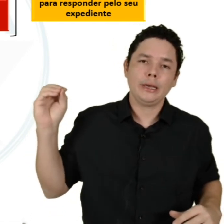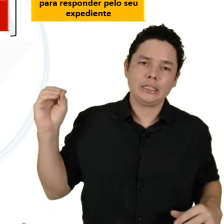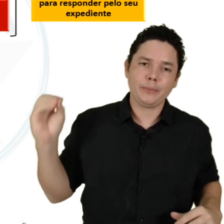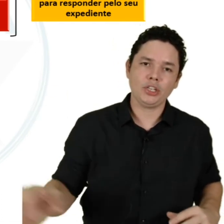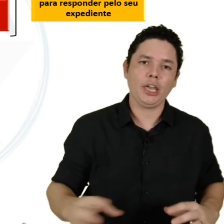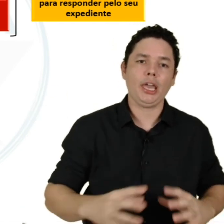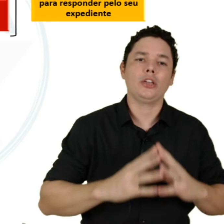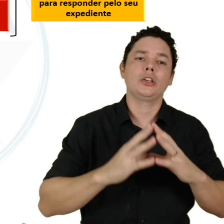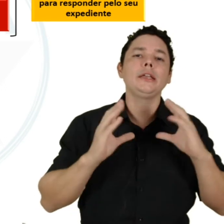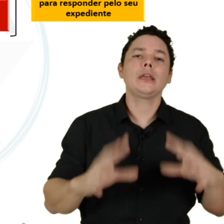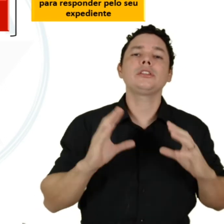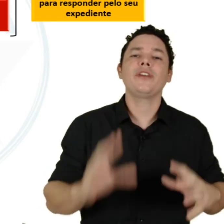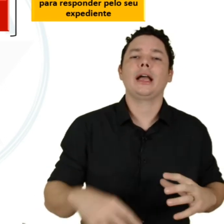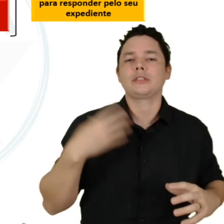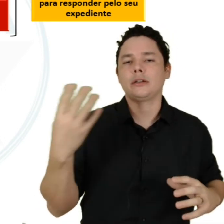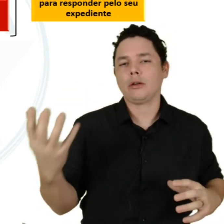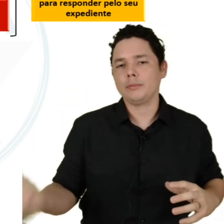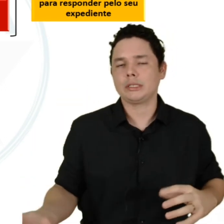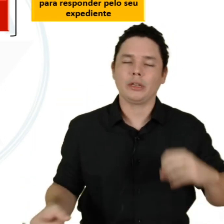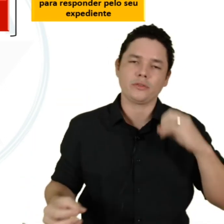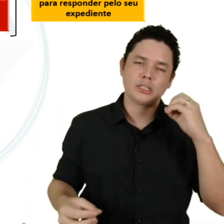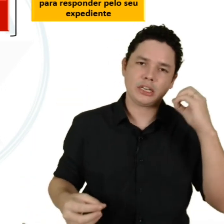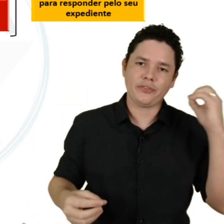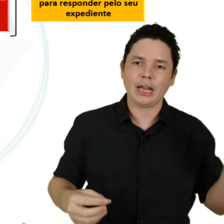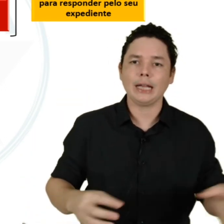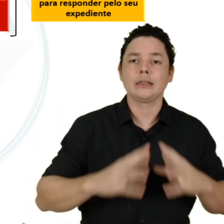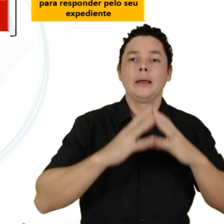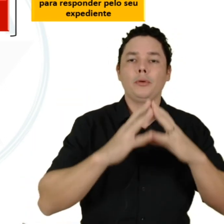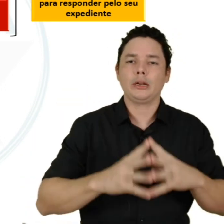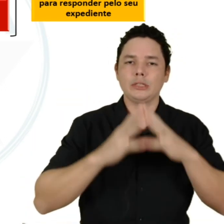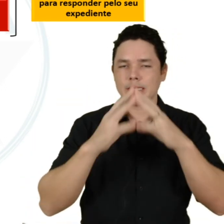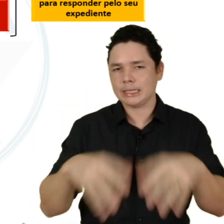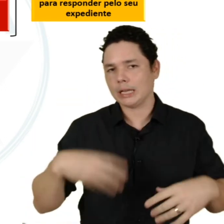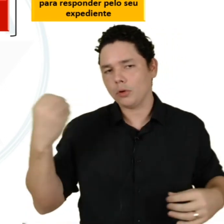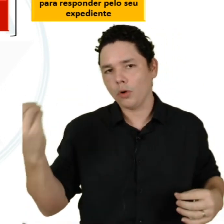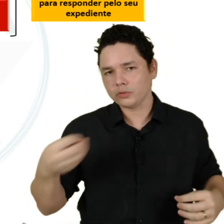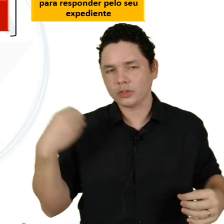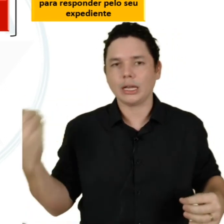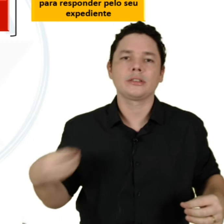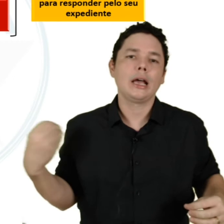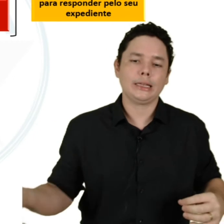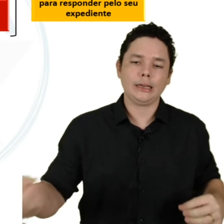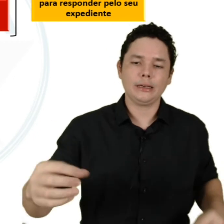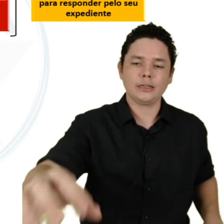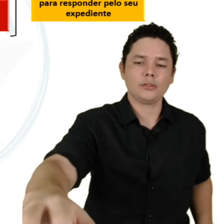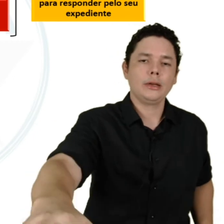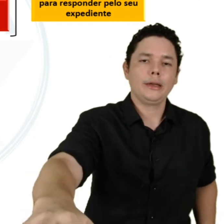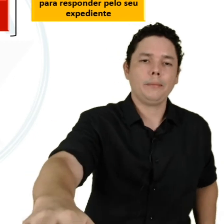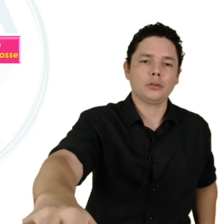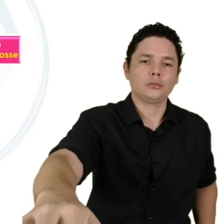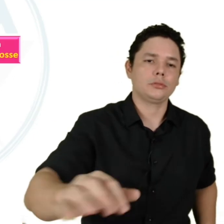seu expediente. Então, se vagar os cargos em comissão e as funções gratificadas, poderão ser designados outros funcionários até que eles